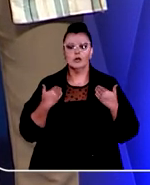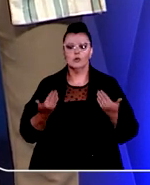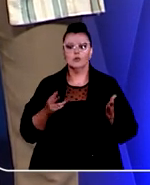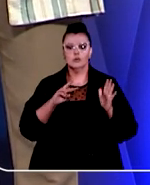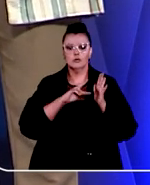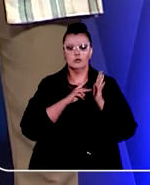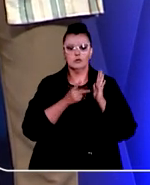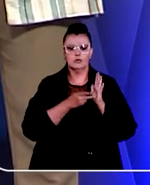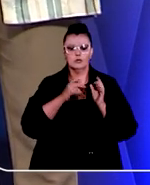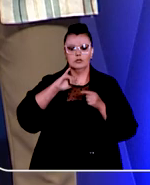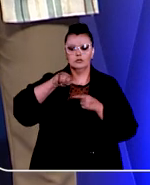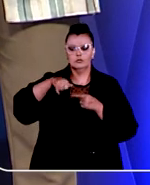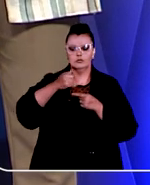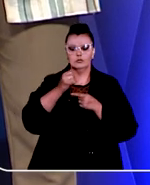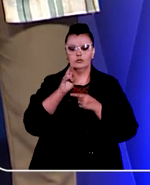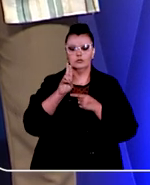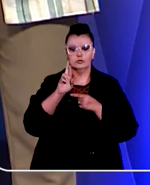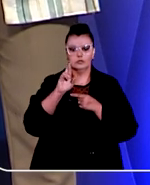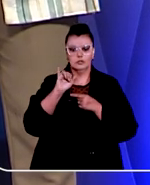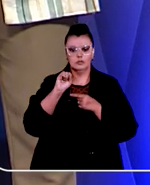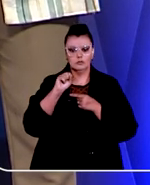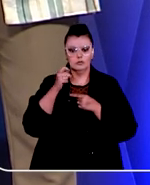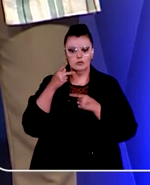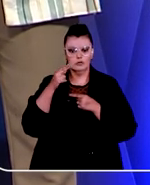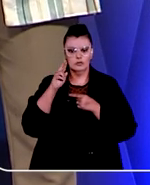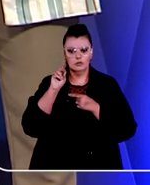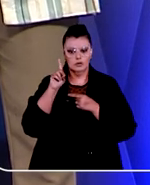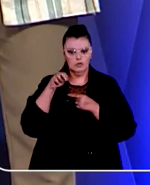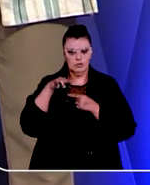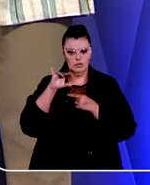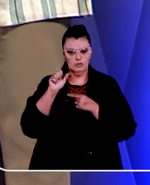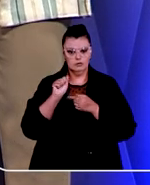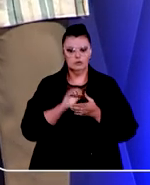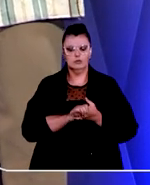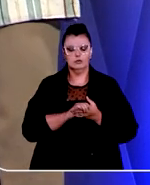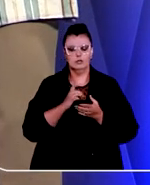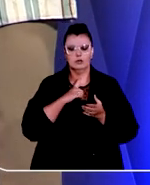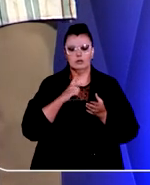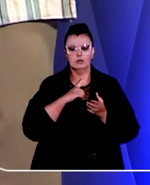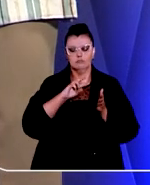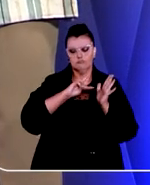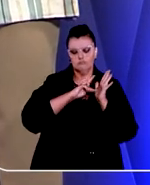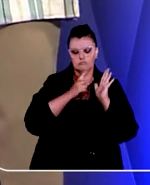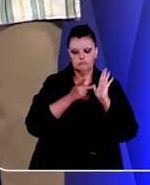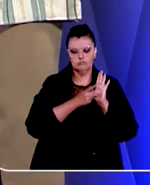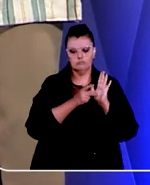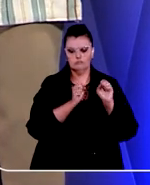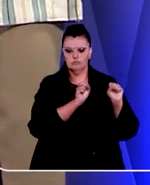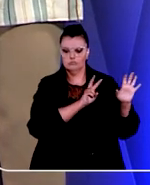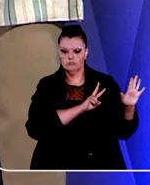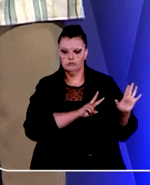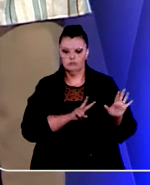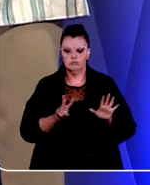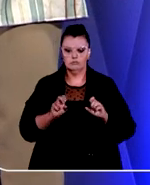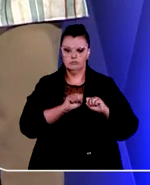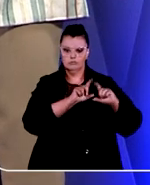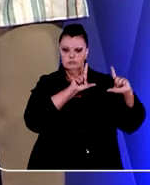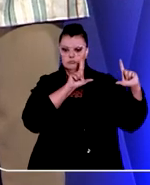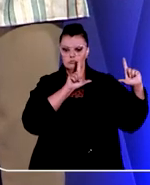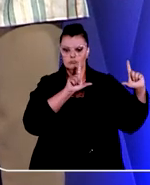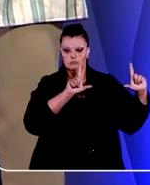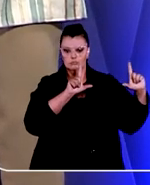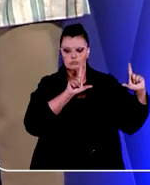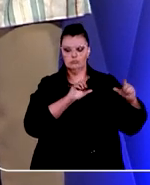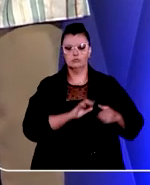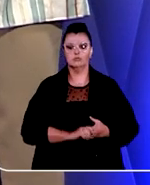jurisprudência em teses na página inicial do site do STJ Mas afinal o que